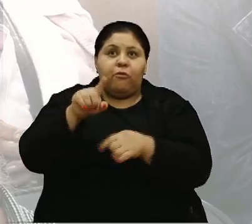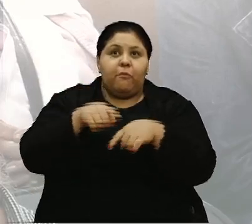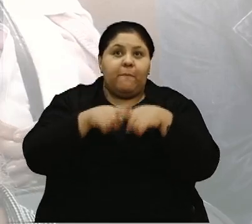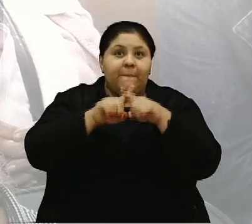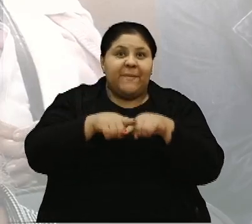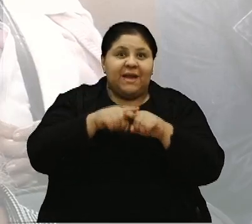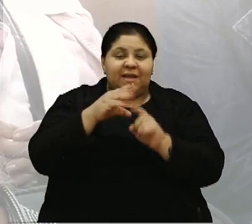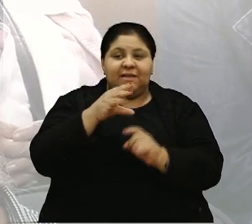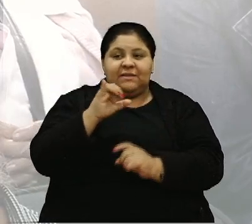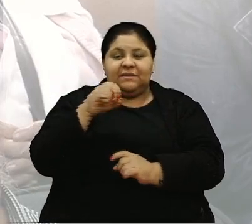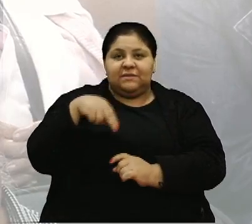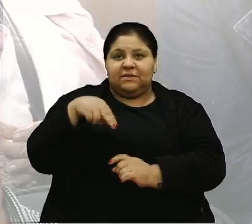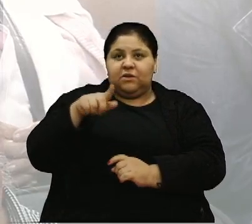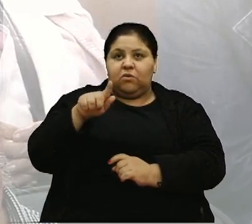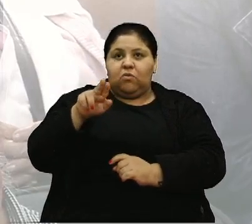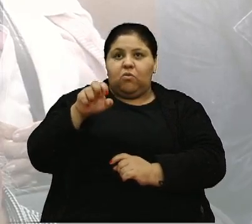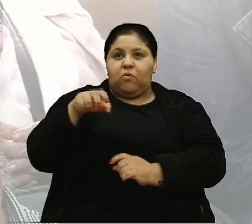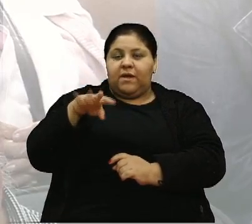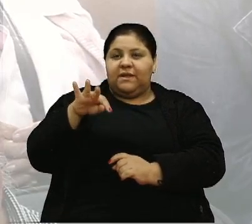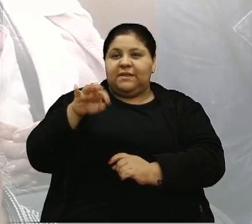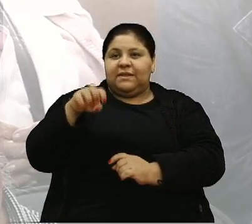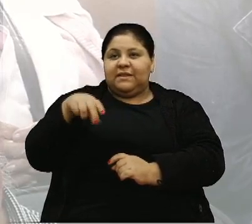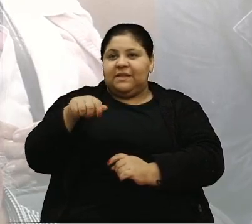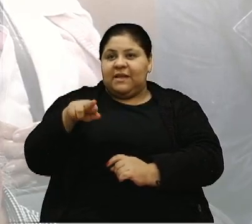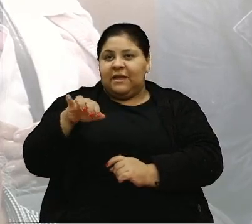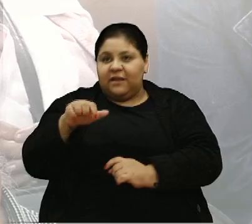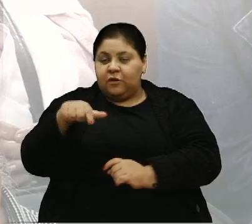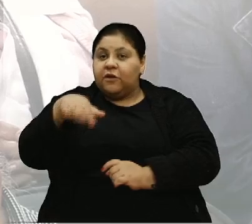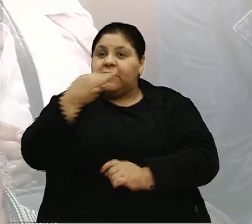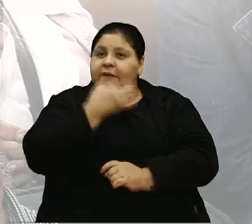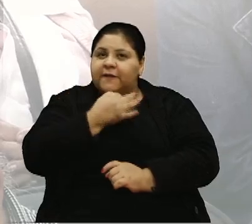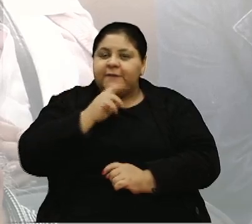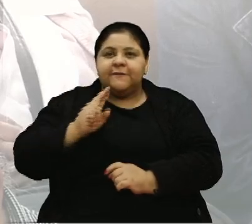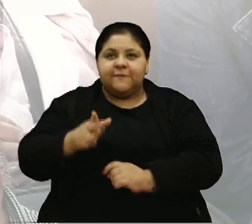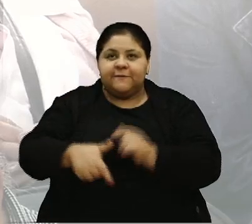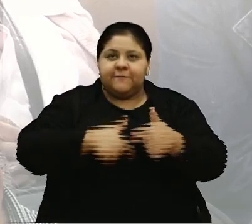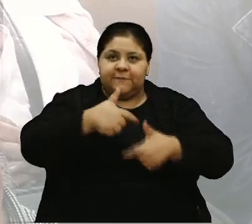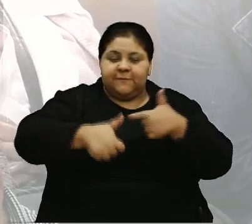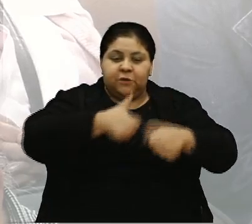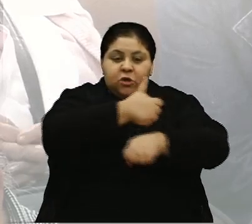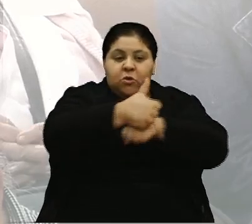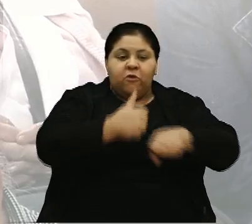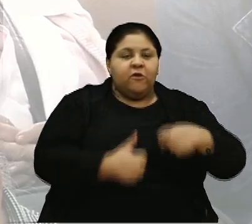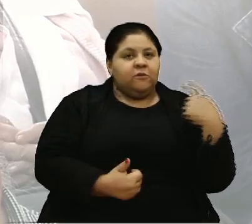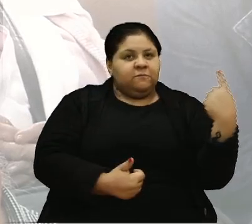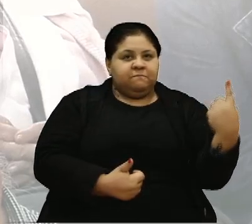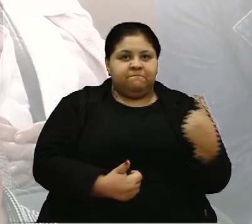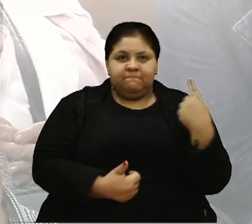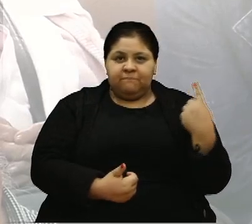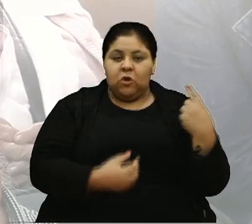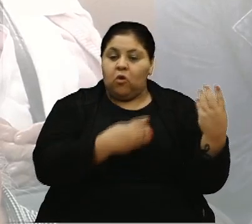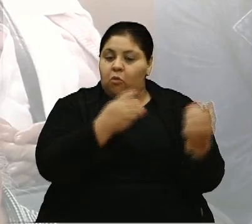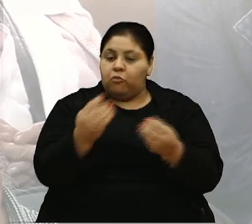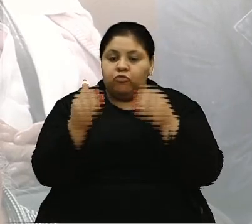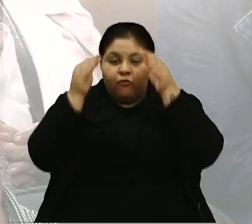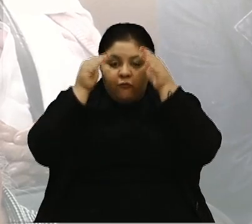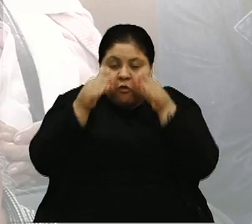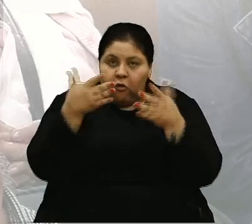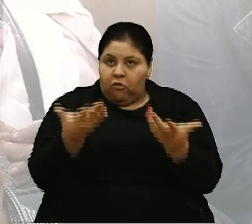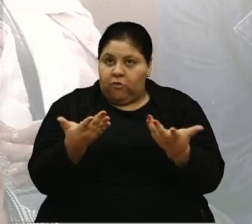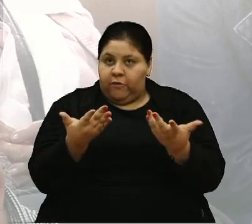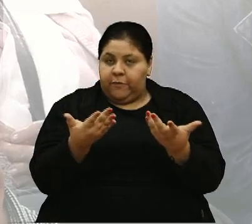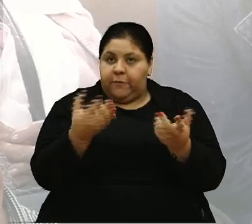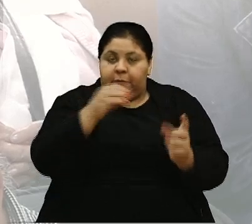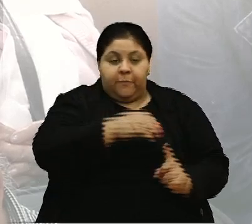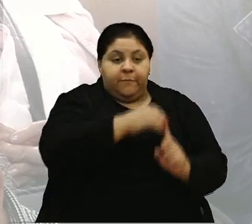Cinquentenário aqui no nosso município. Sempre atuou como profissional autônomo, com muita dedicação. Entre suas